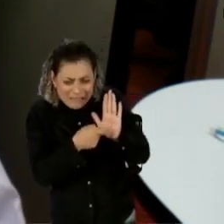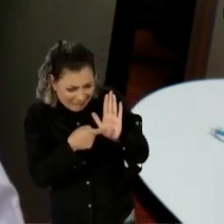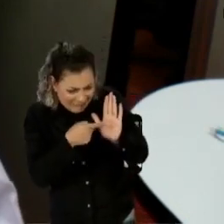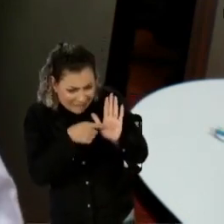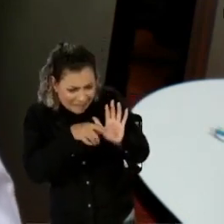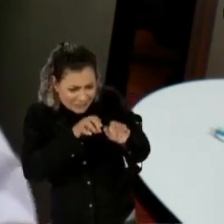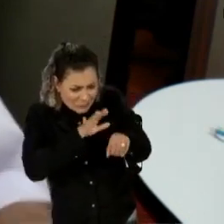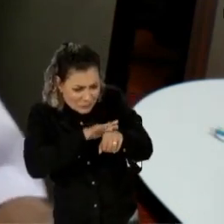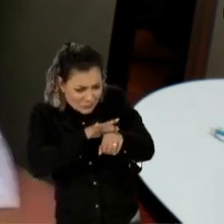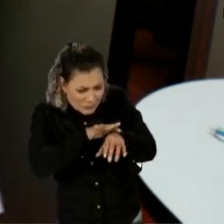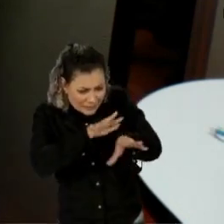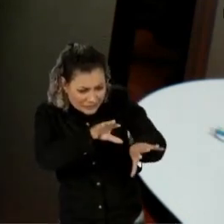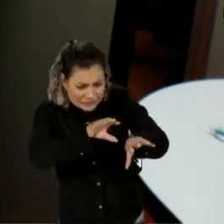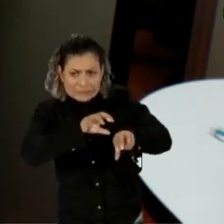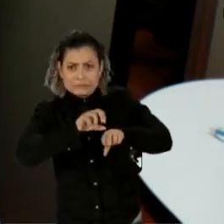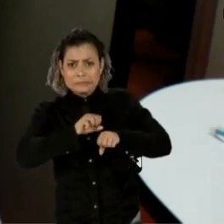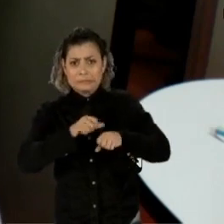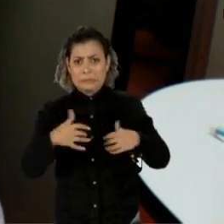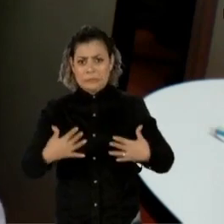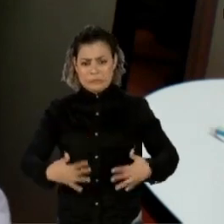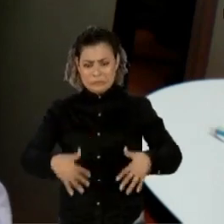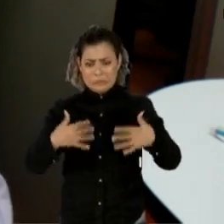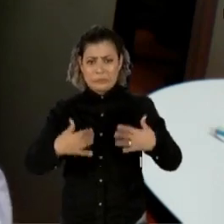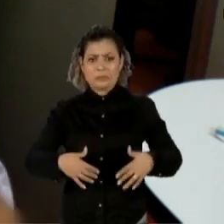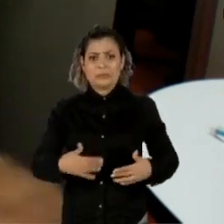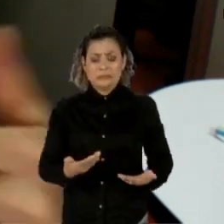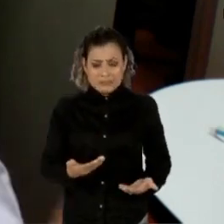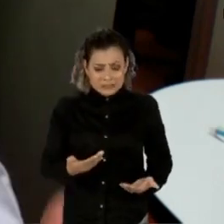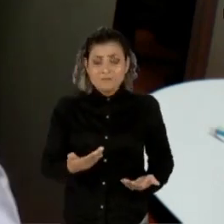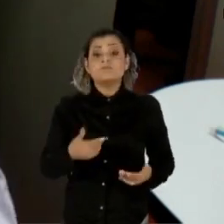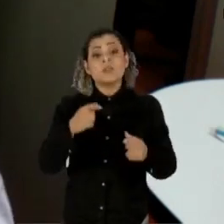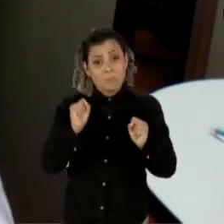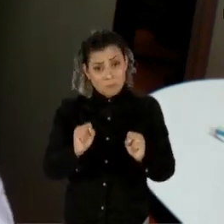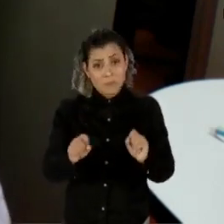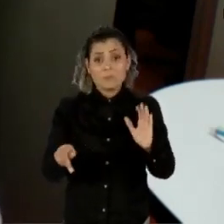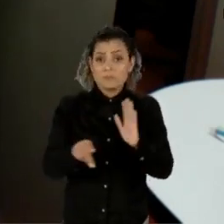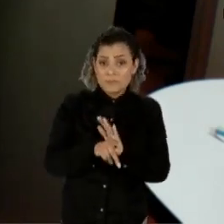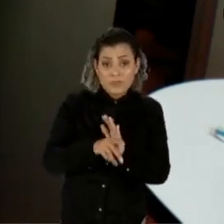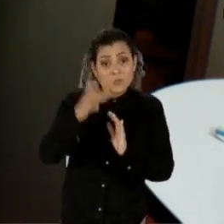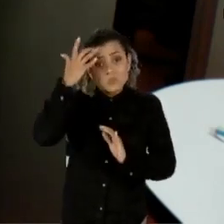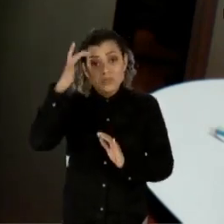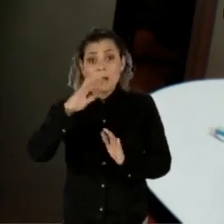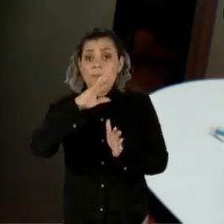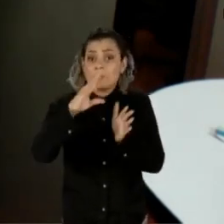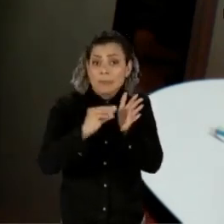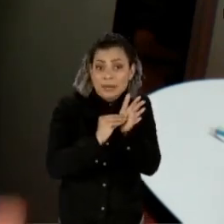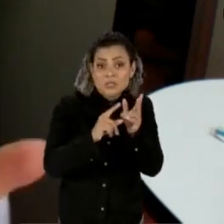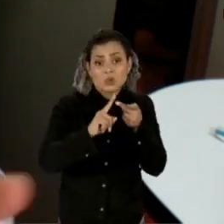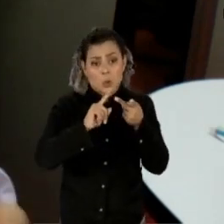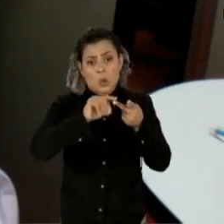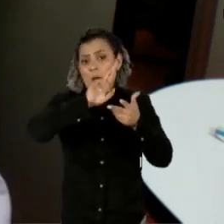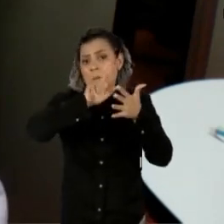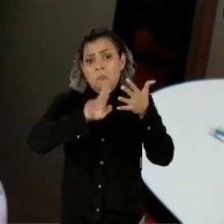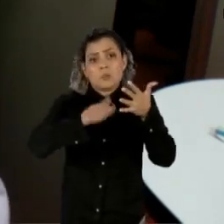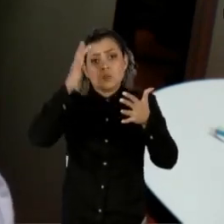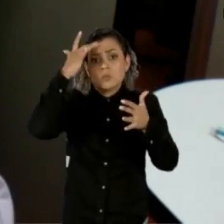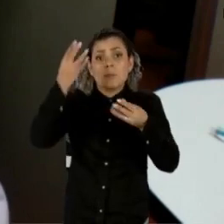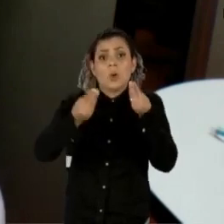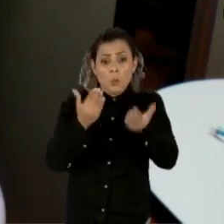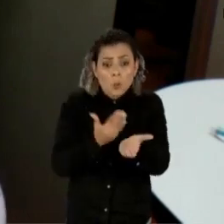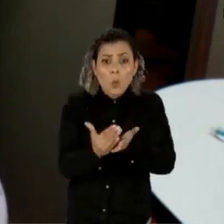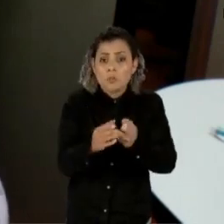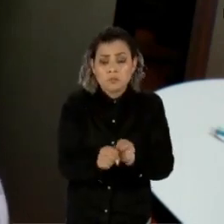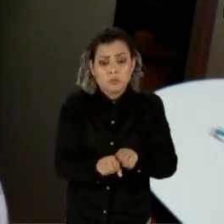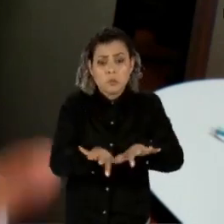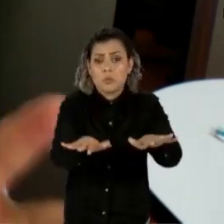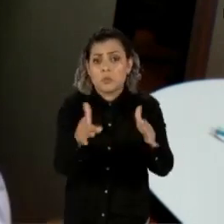é não é manhã enquanto pode ser brasiliense mais ou menos 67 ea gente começou a ter destaque